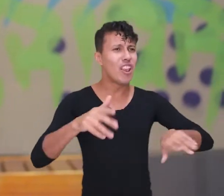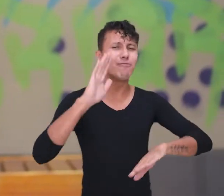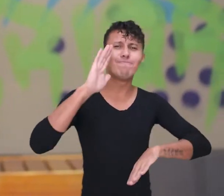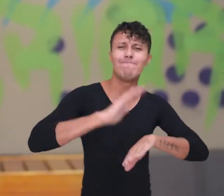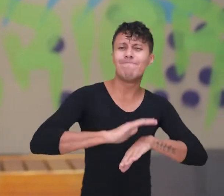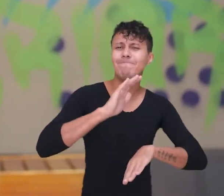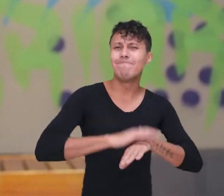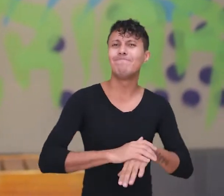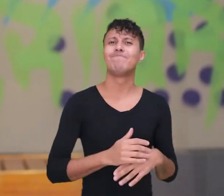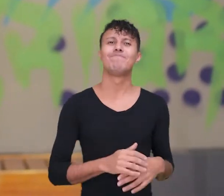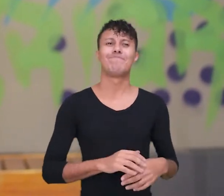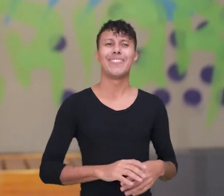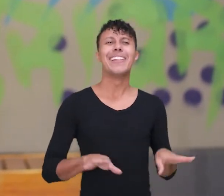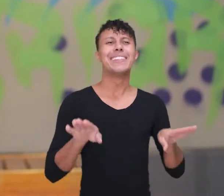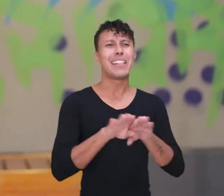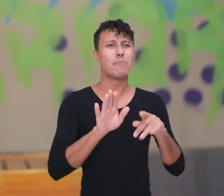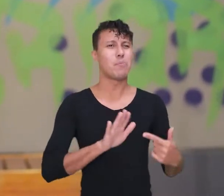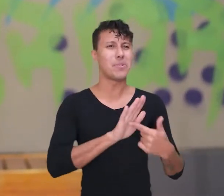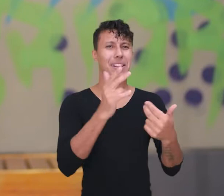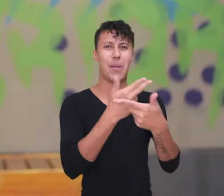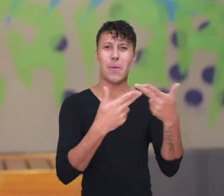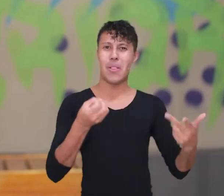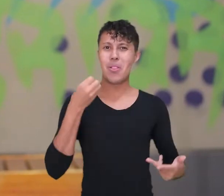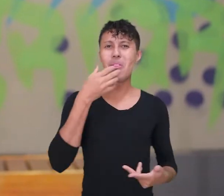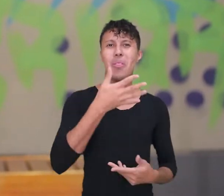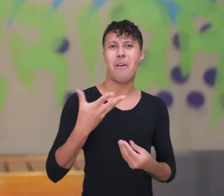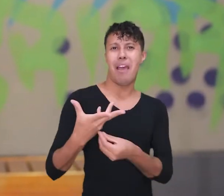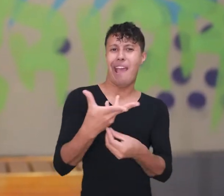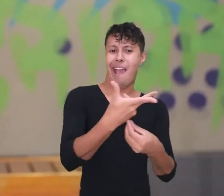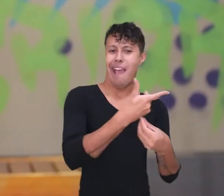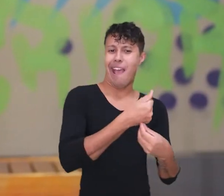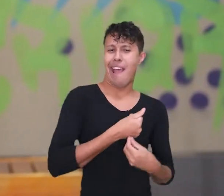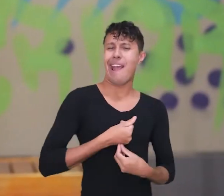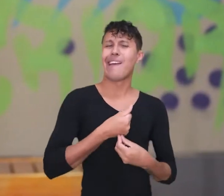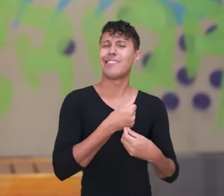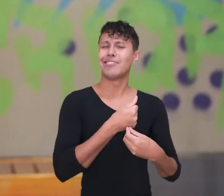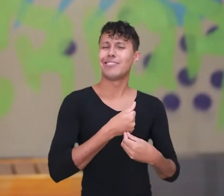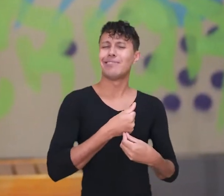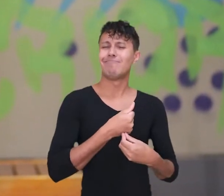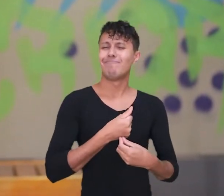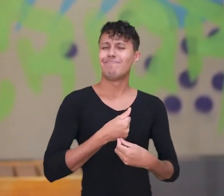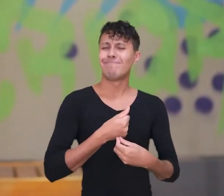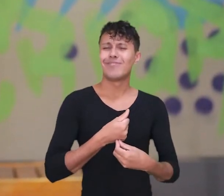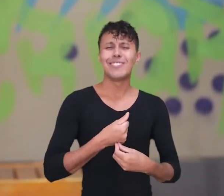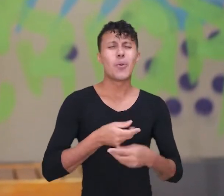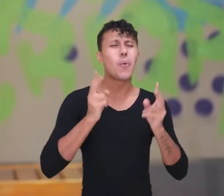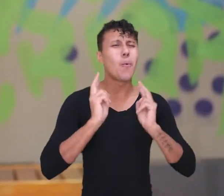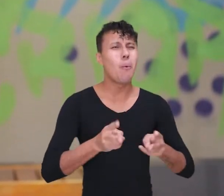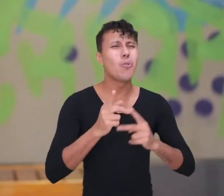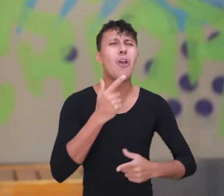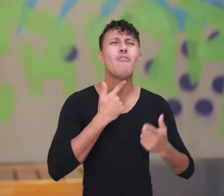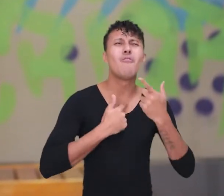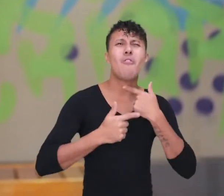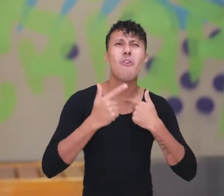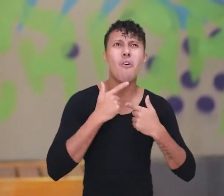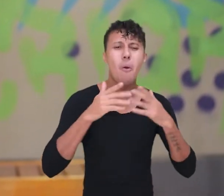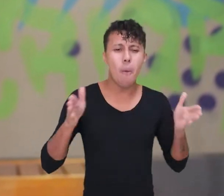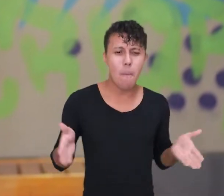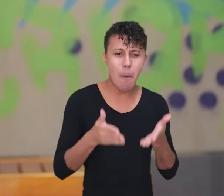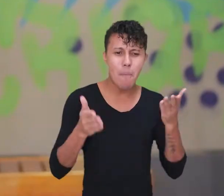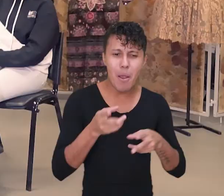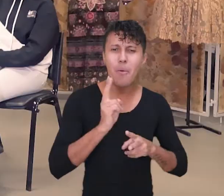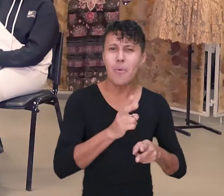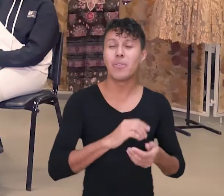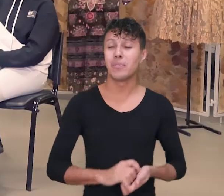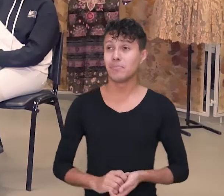de trazer co coisas novas, né, para a arte, ainda é uma vontade, ainda é um desejo e ainda é um fomento